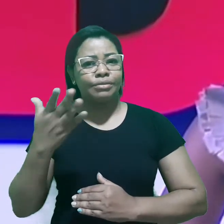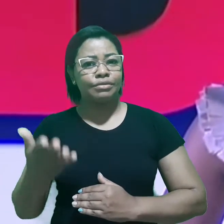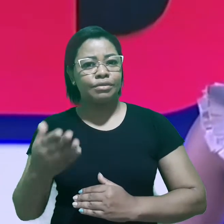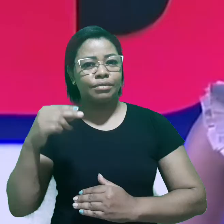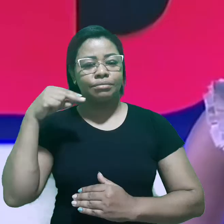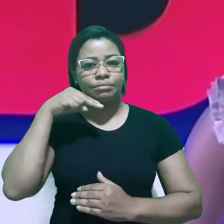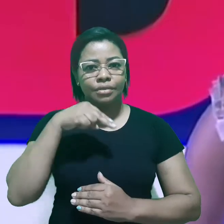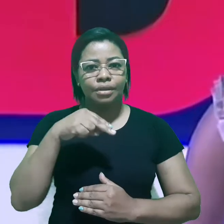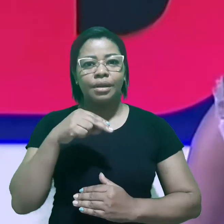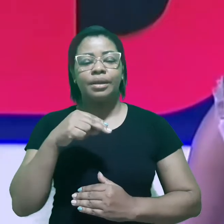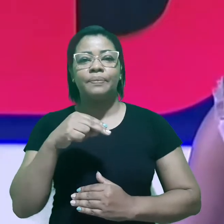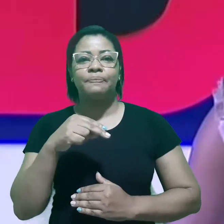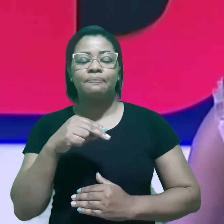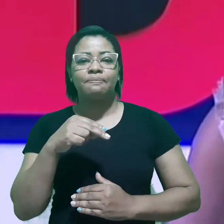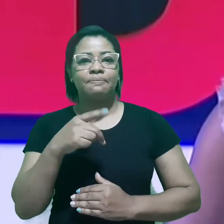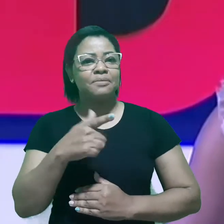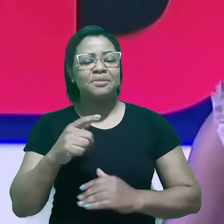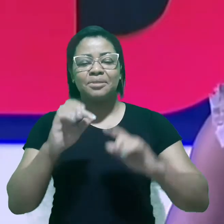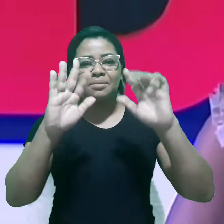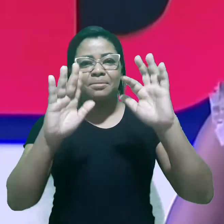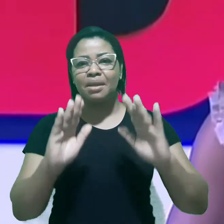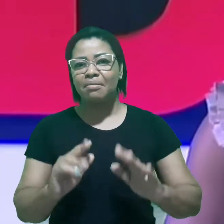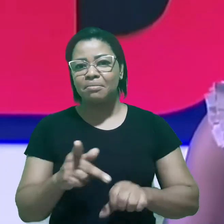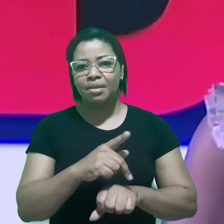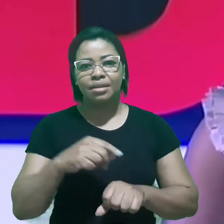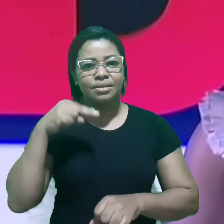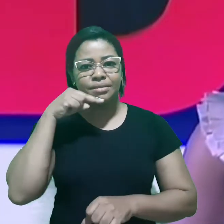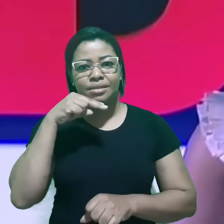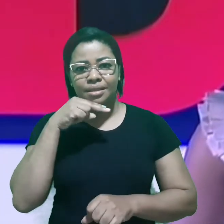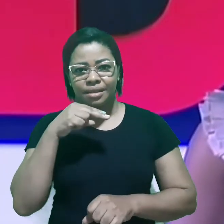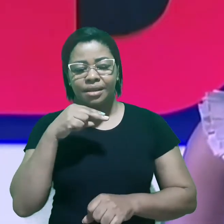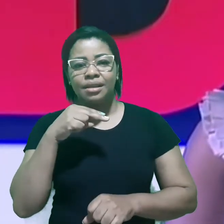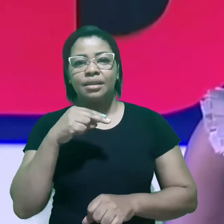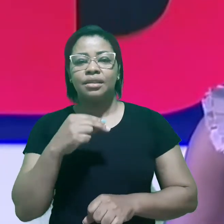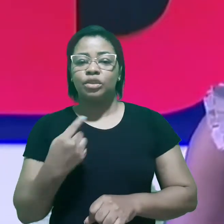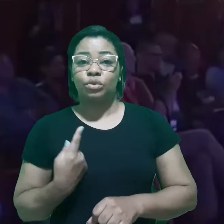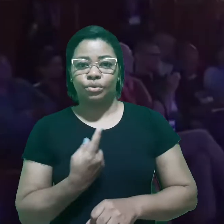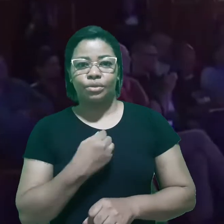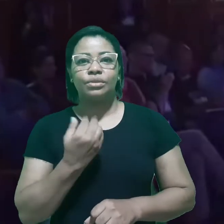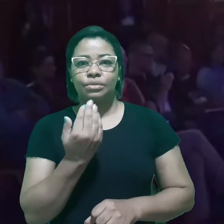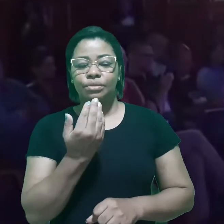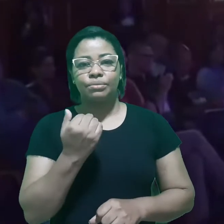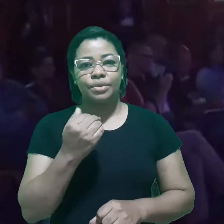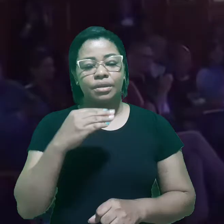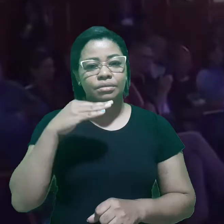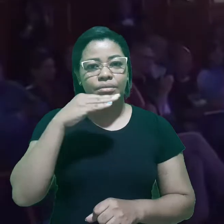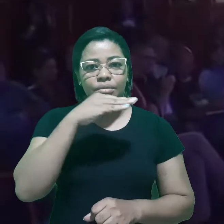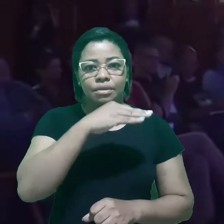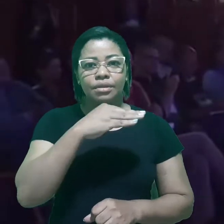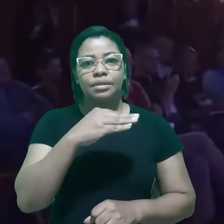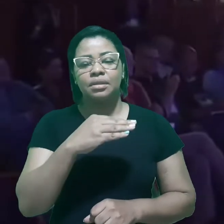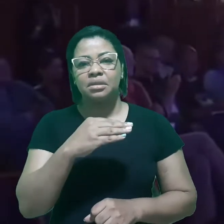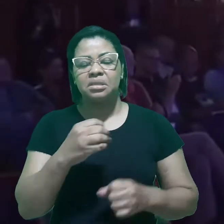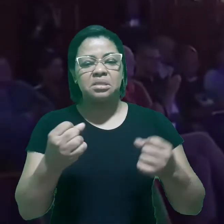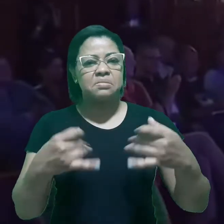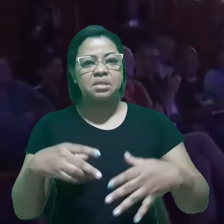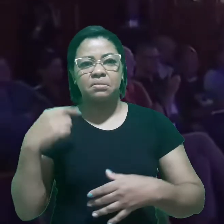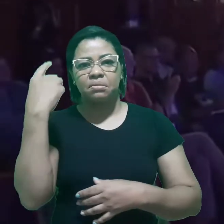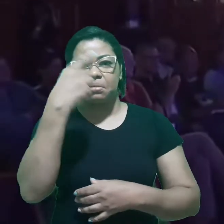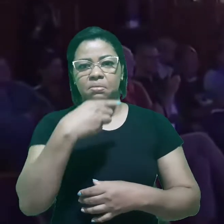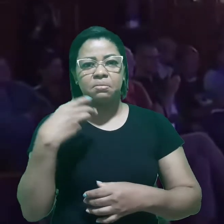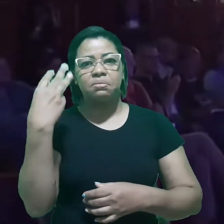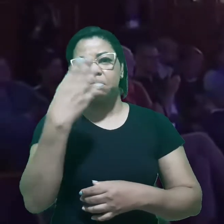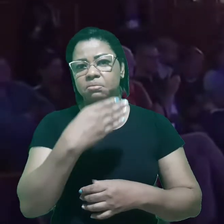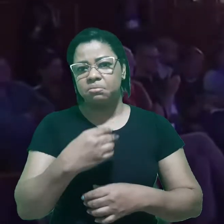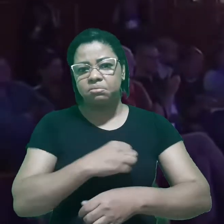neve. Comíamos mangas e nunca falávamos sobre o tempo porque não era necessário. Meus personagens bebiam muita